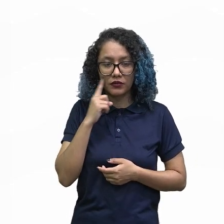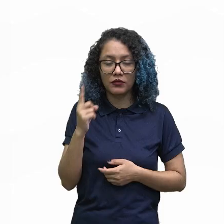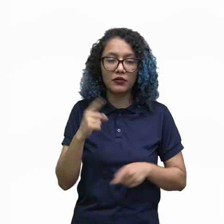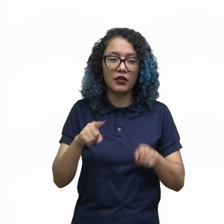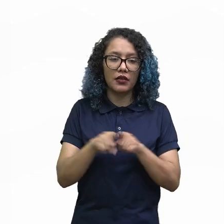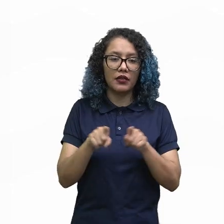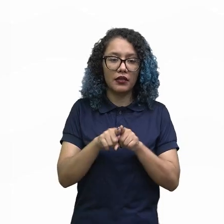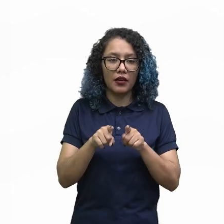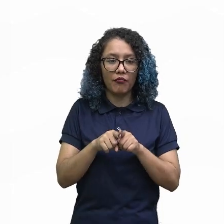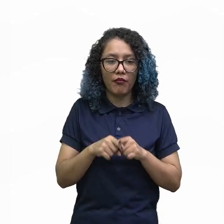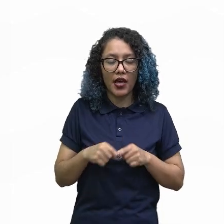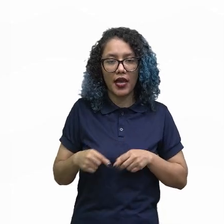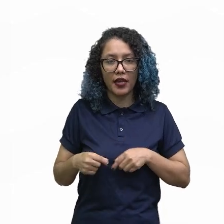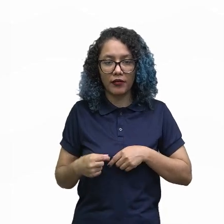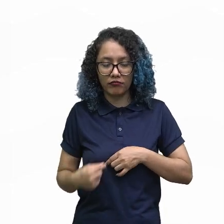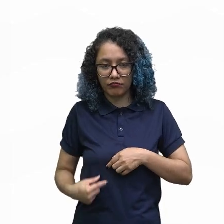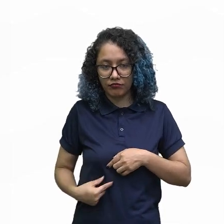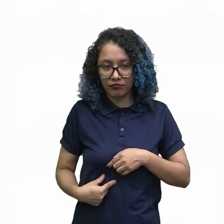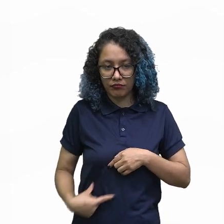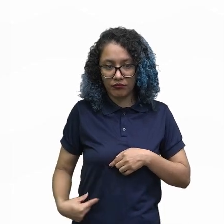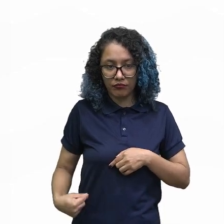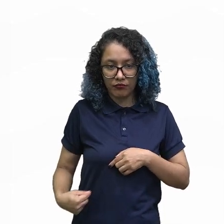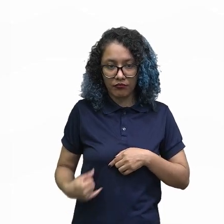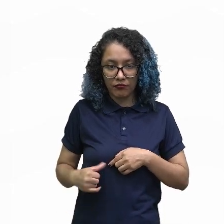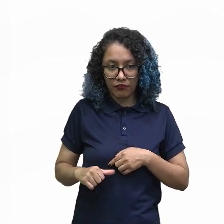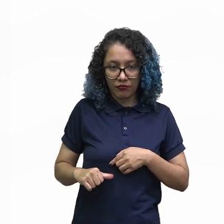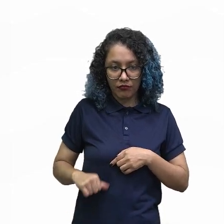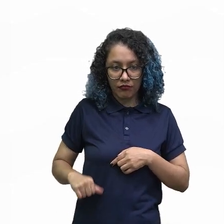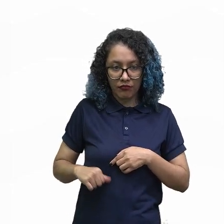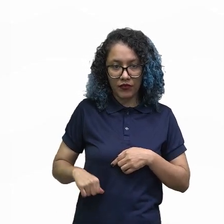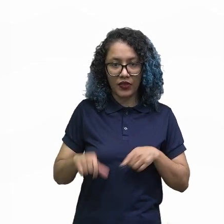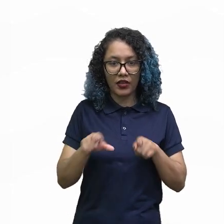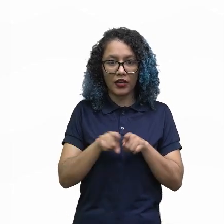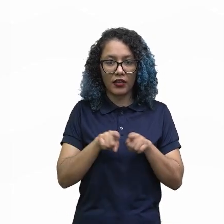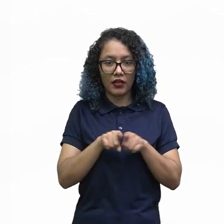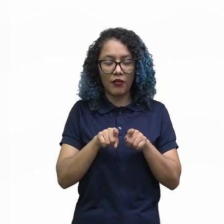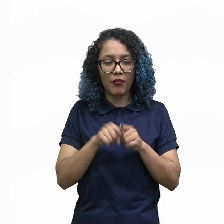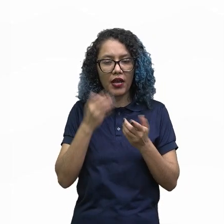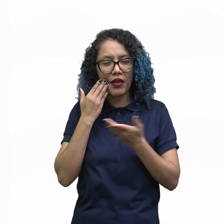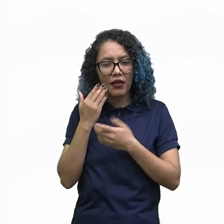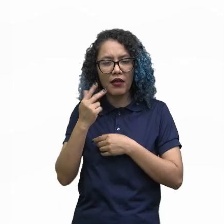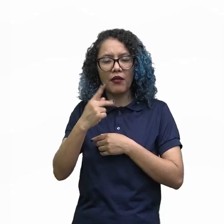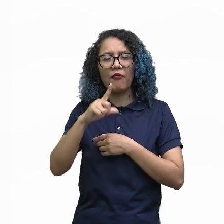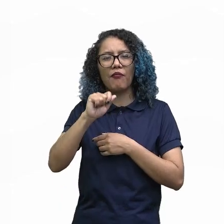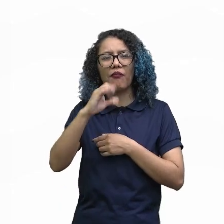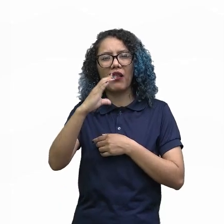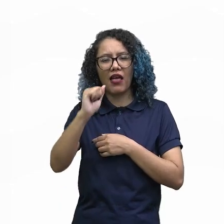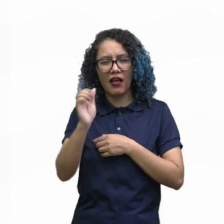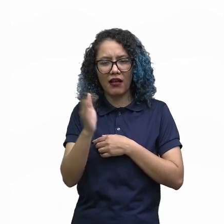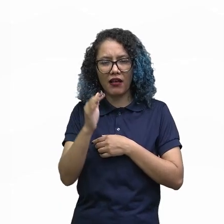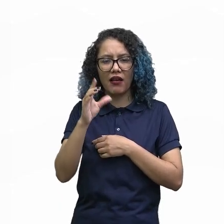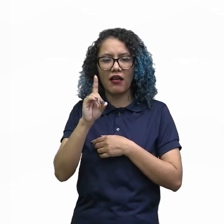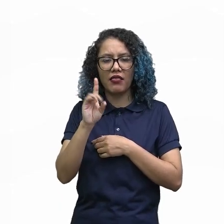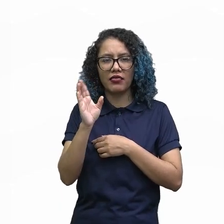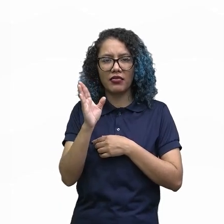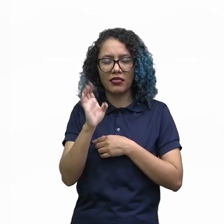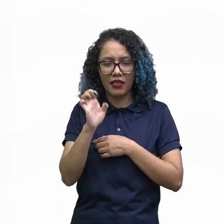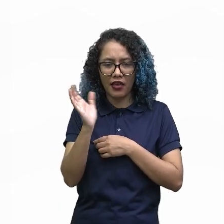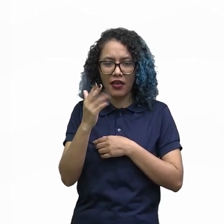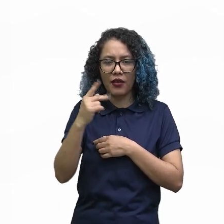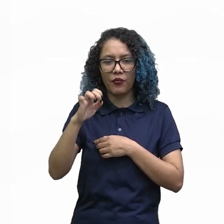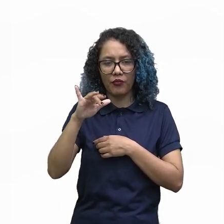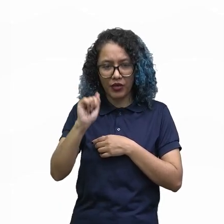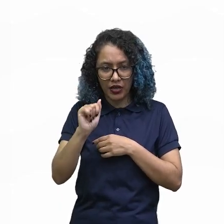como o apêndice e a placa de Peyer, né? Então, essas duas estruturas, elas estão relacionadas com o